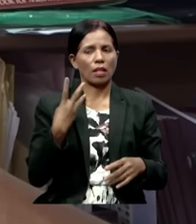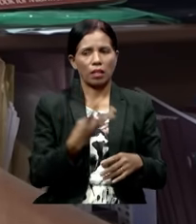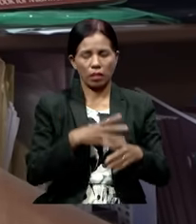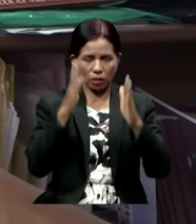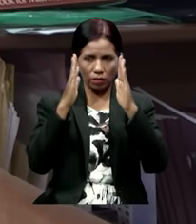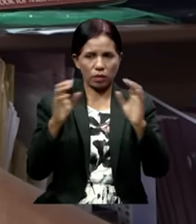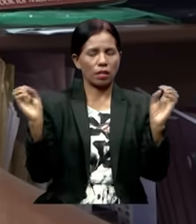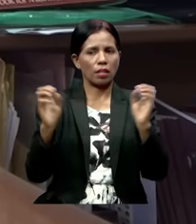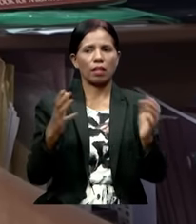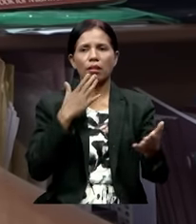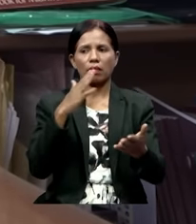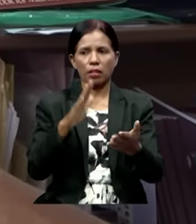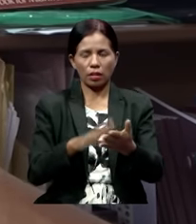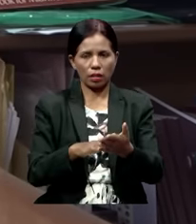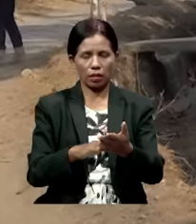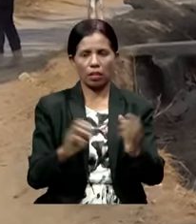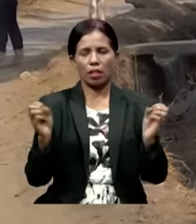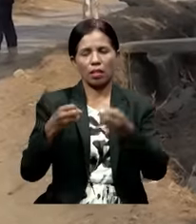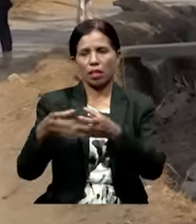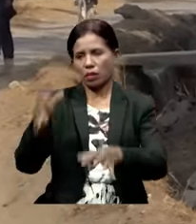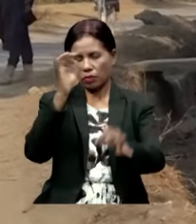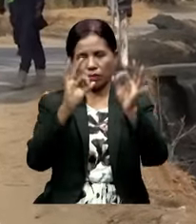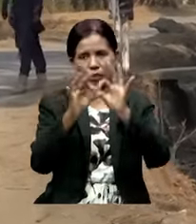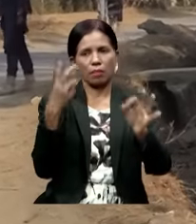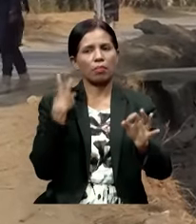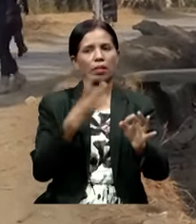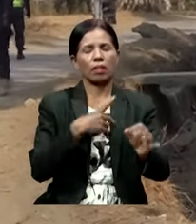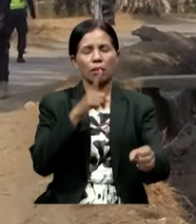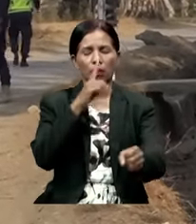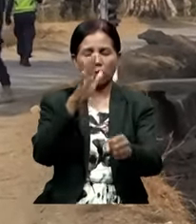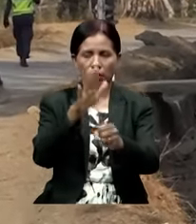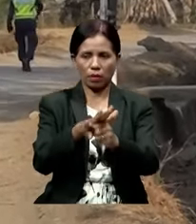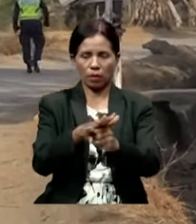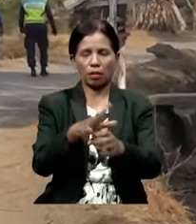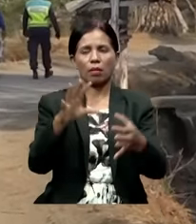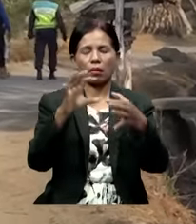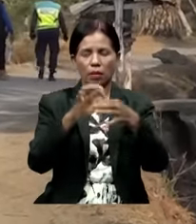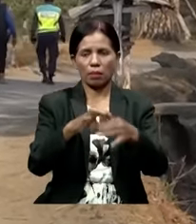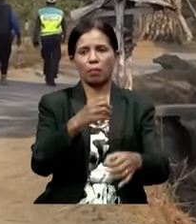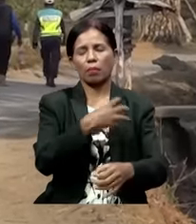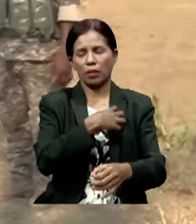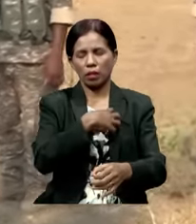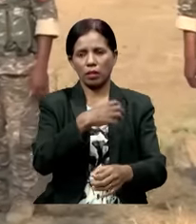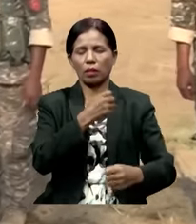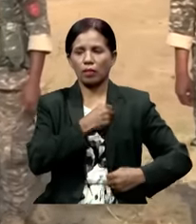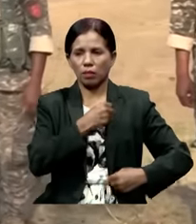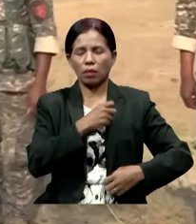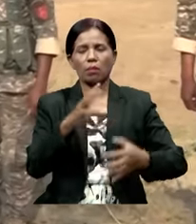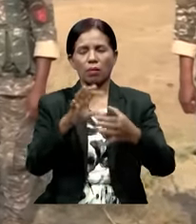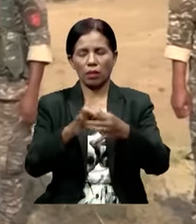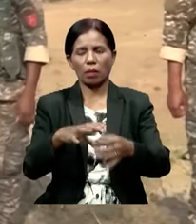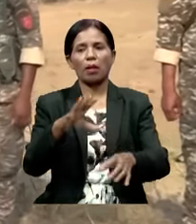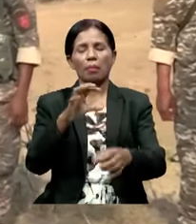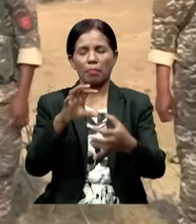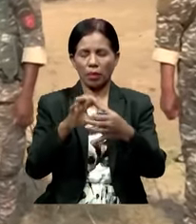lá dia, nem se lá com confiança para ita. Se há o juramento, bolo membro PNT, FDT, há o juramento, bolo nos membros do governo